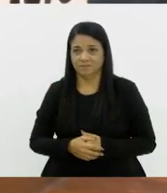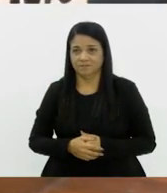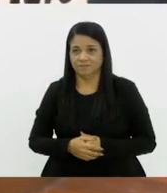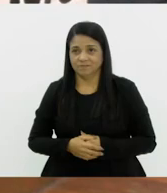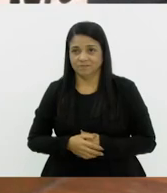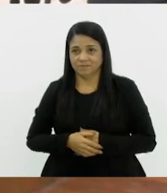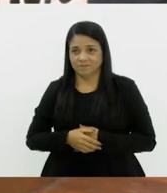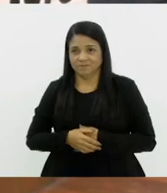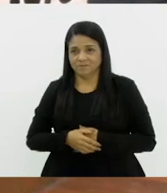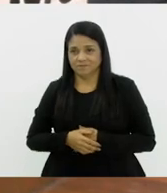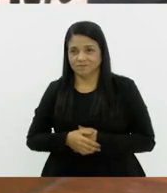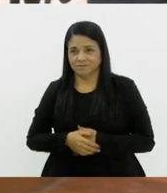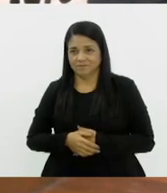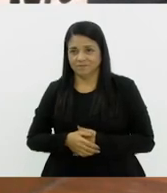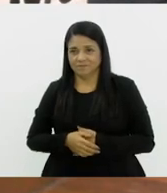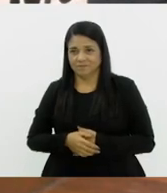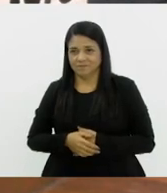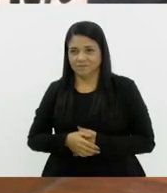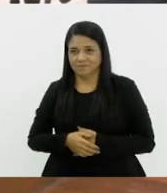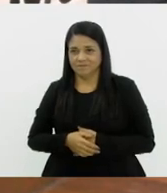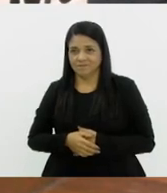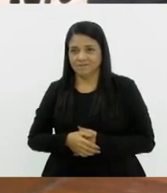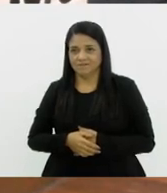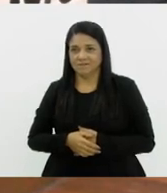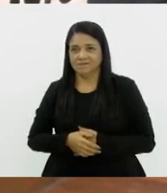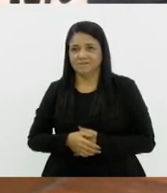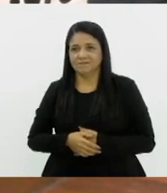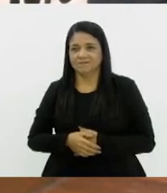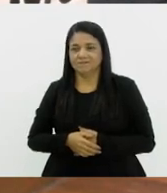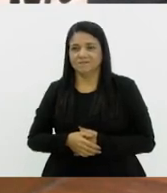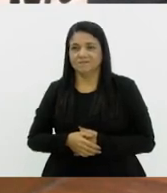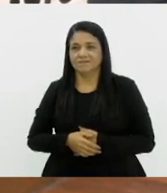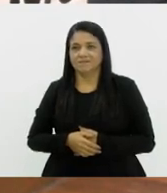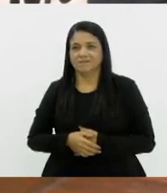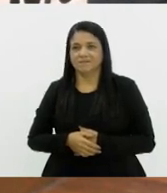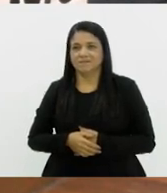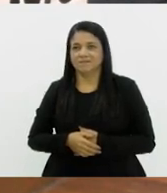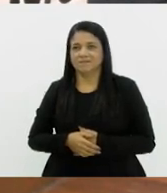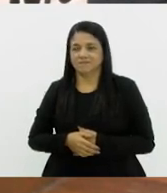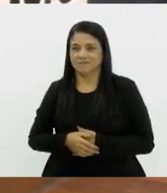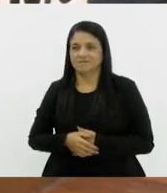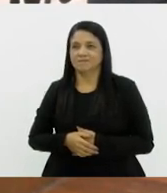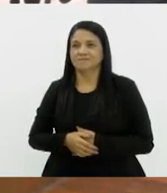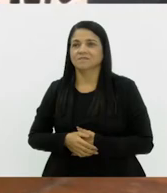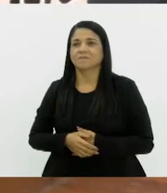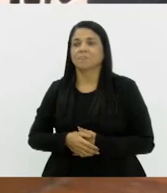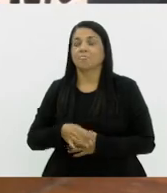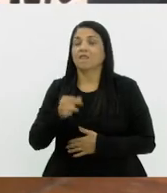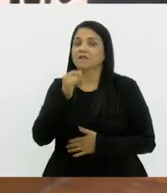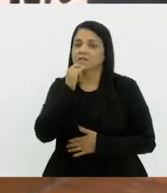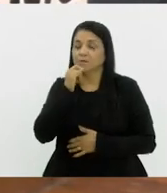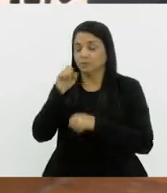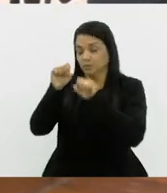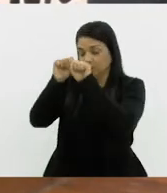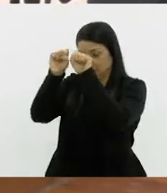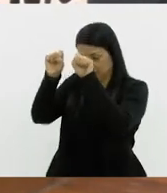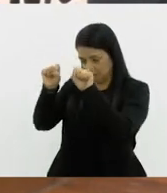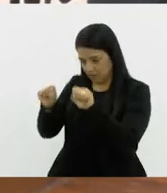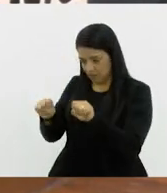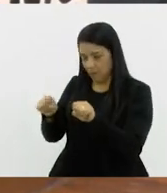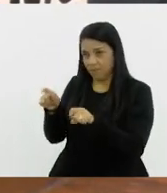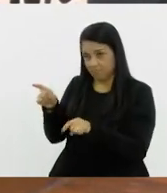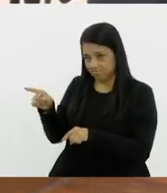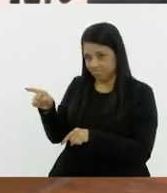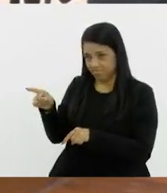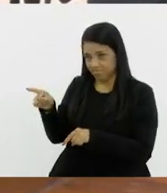A minha pergunta, não importa o nome, a minha pergunta é: nós temos um sistema ali, certo? Esse sistema tem um sistema ali, certo? Que